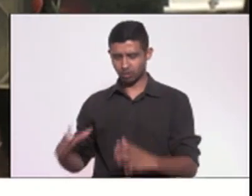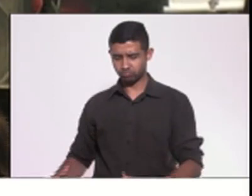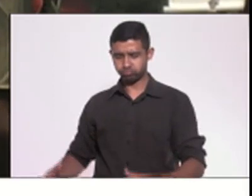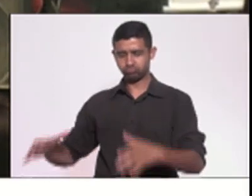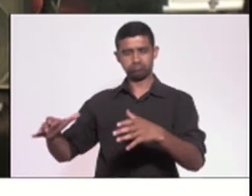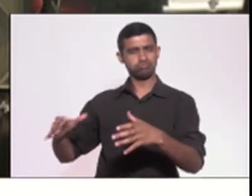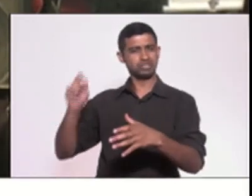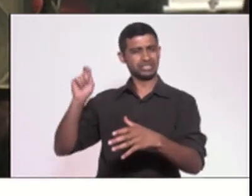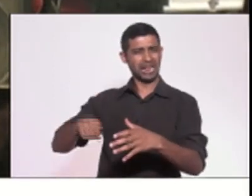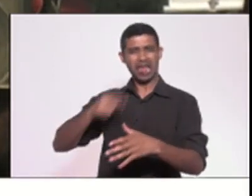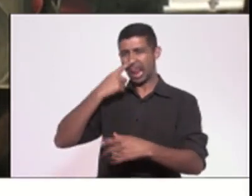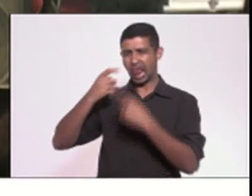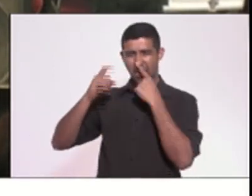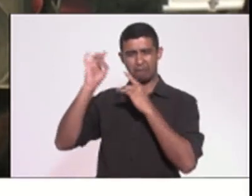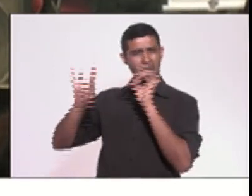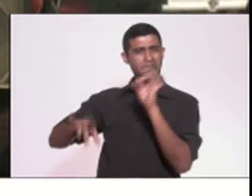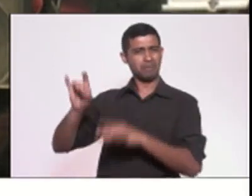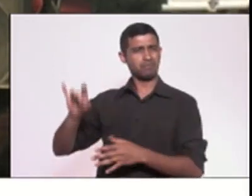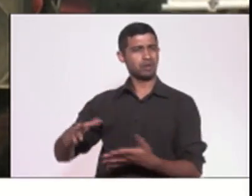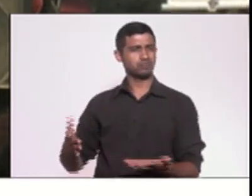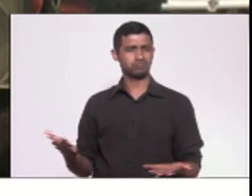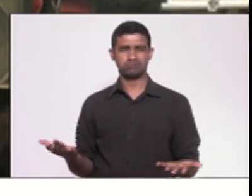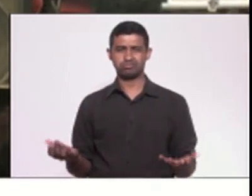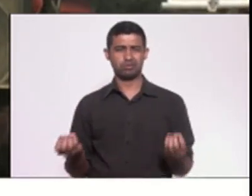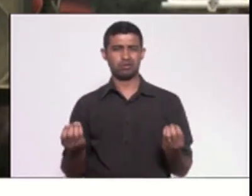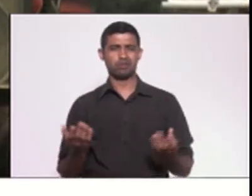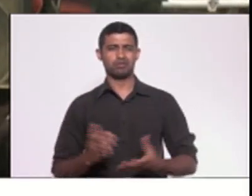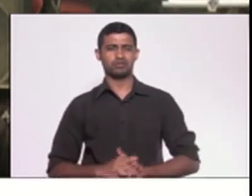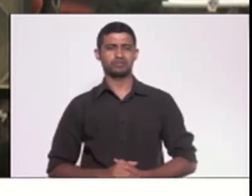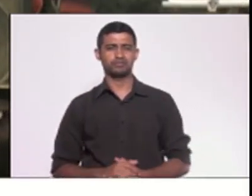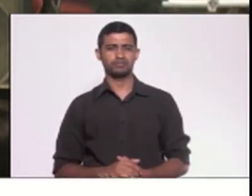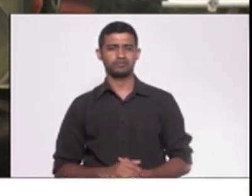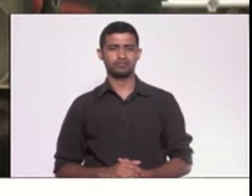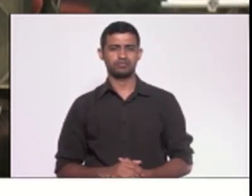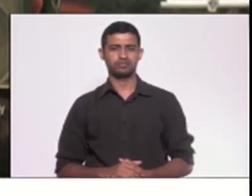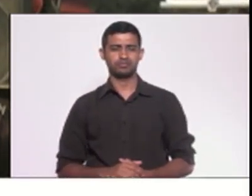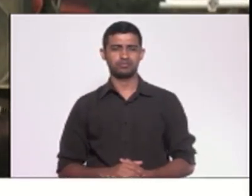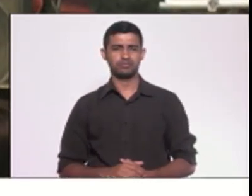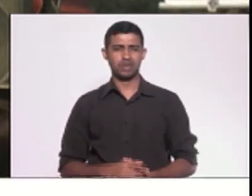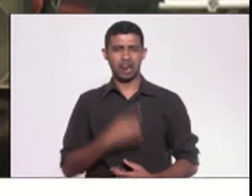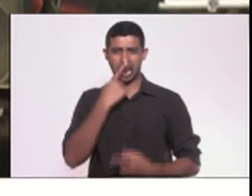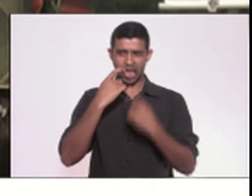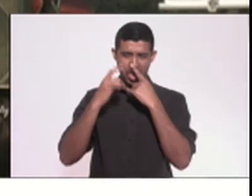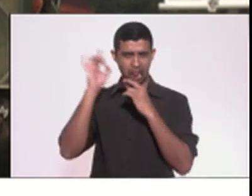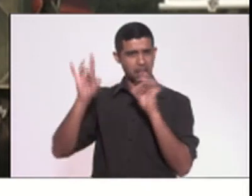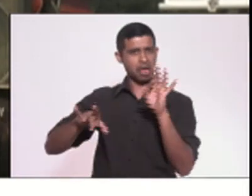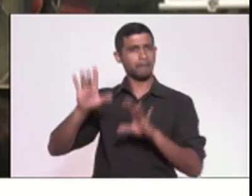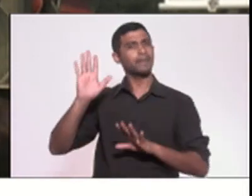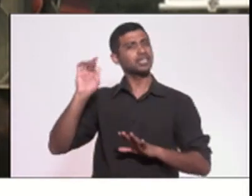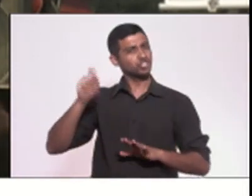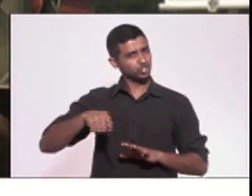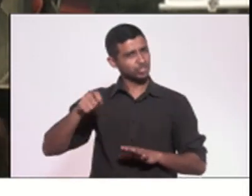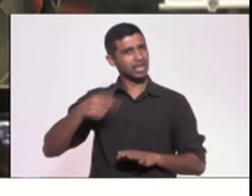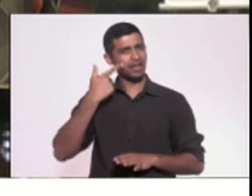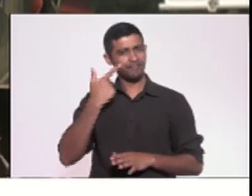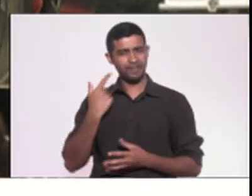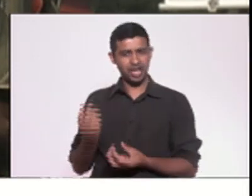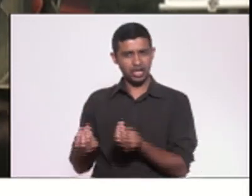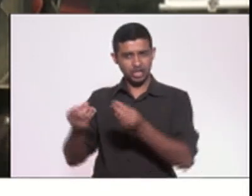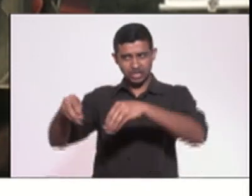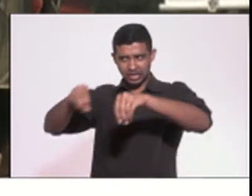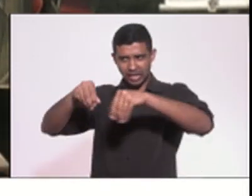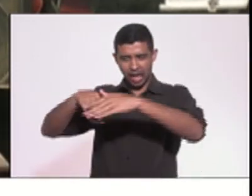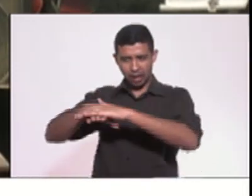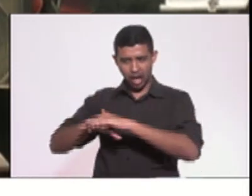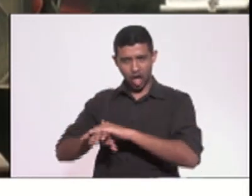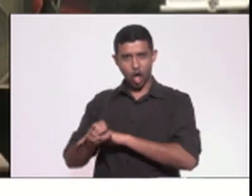dentro do universo. Pode passar. Não existe jogar fora, mas existe descartar, enterrar e queimar. Pode